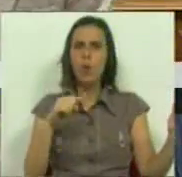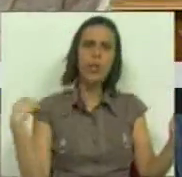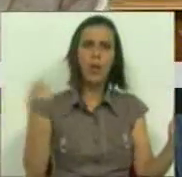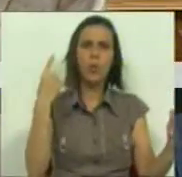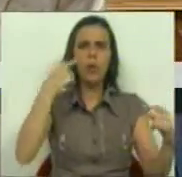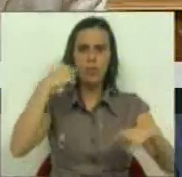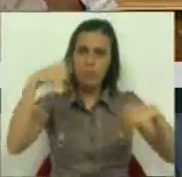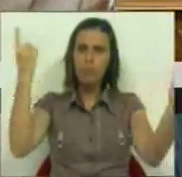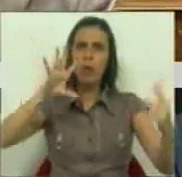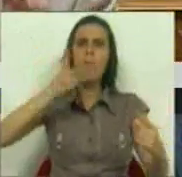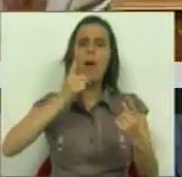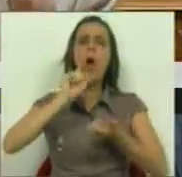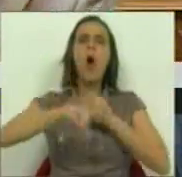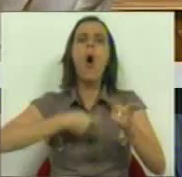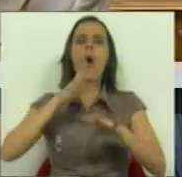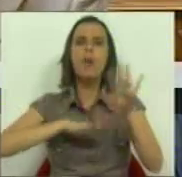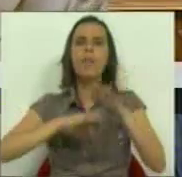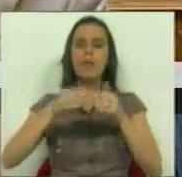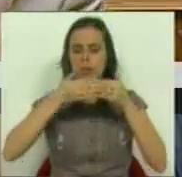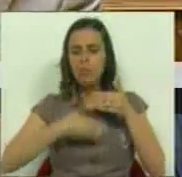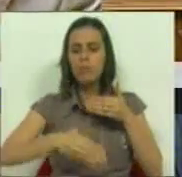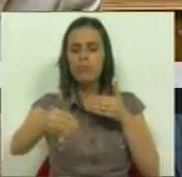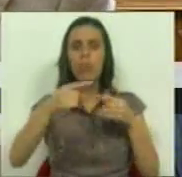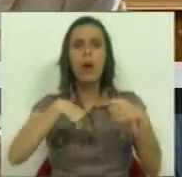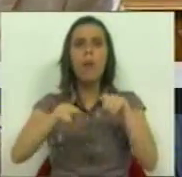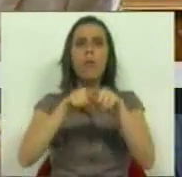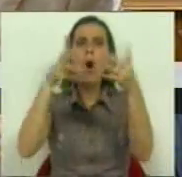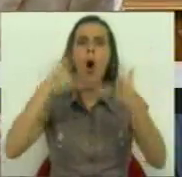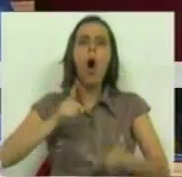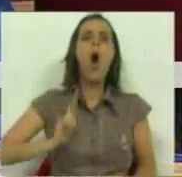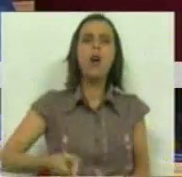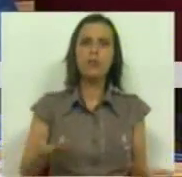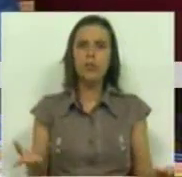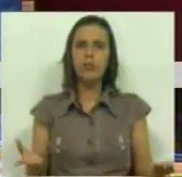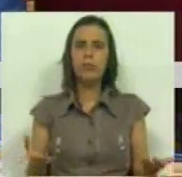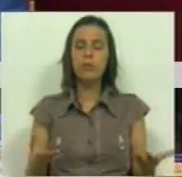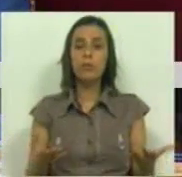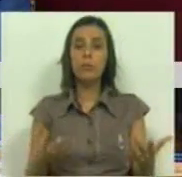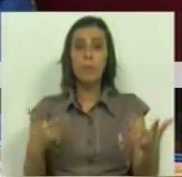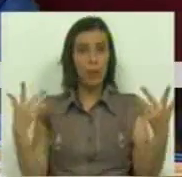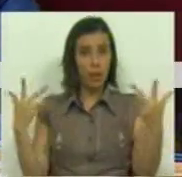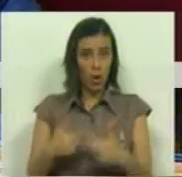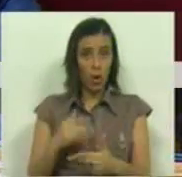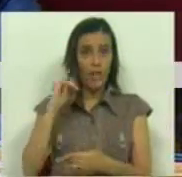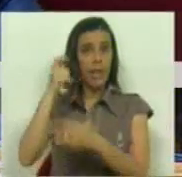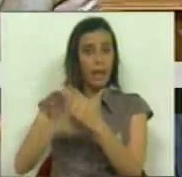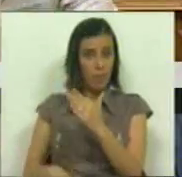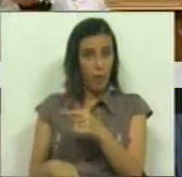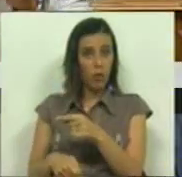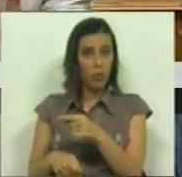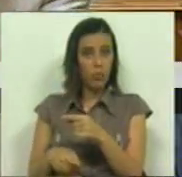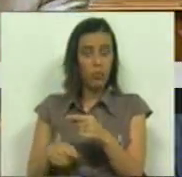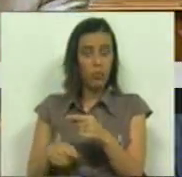todo o país o que é que vai fazer na política orçamental? Vai cortar nos impostos, aumentar